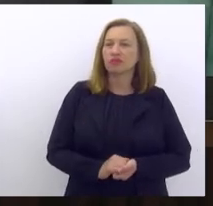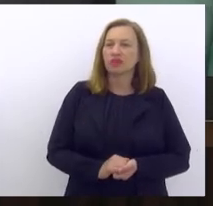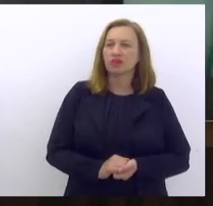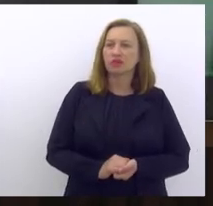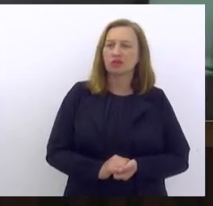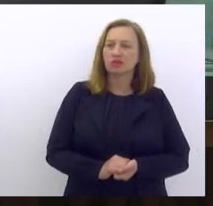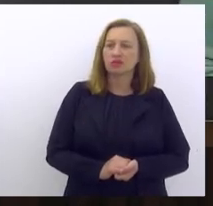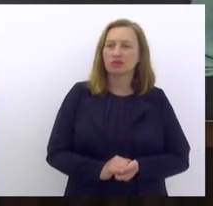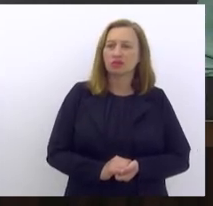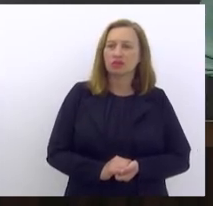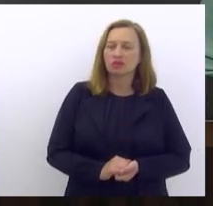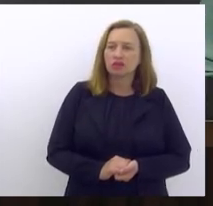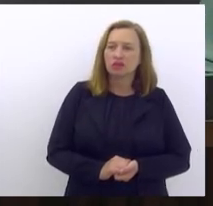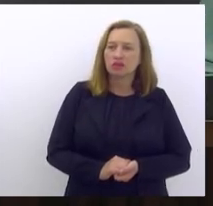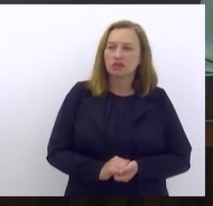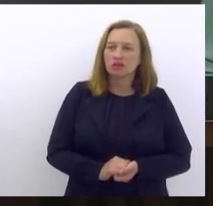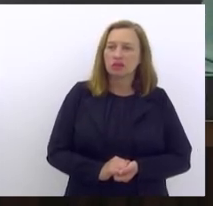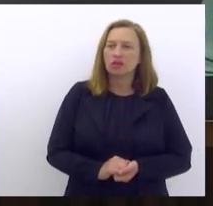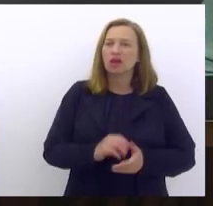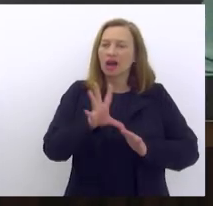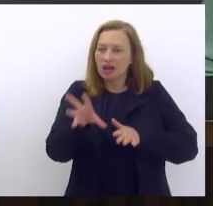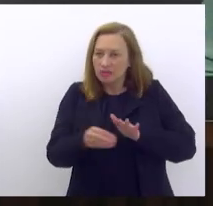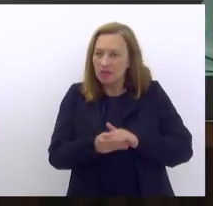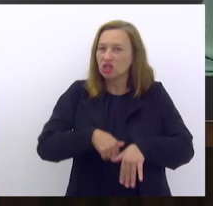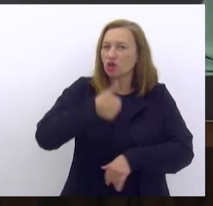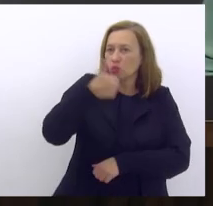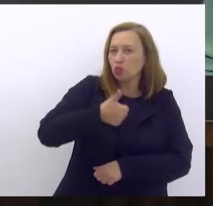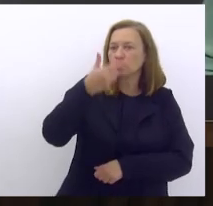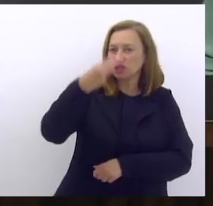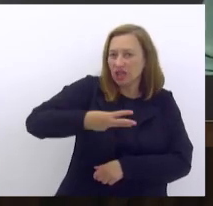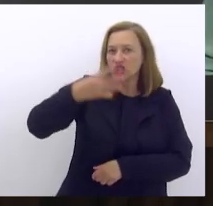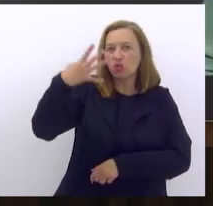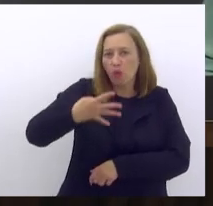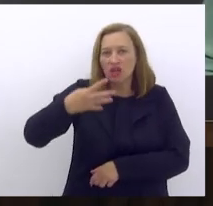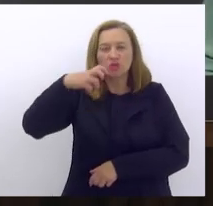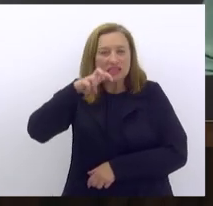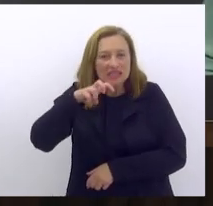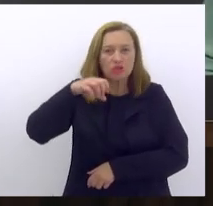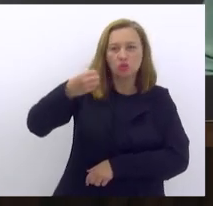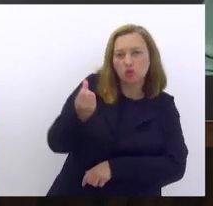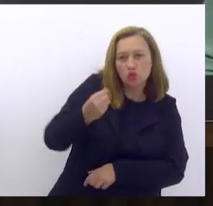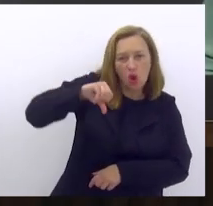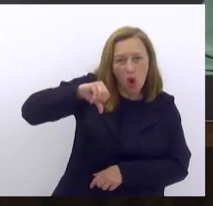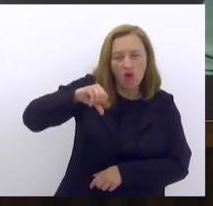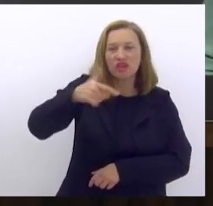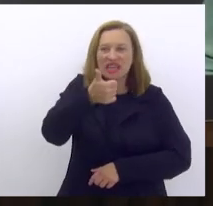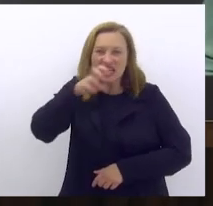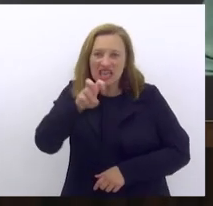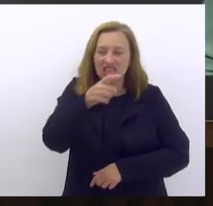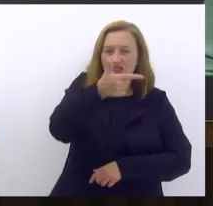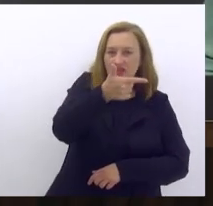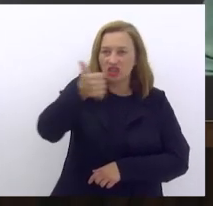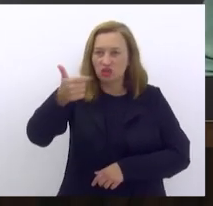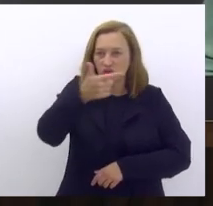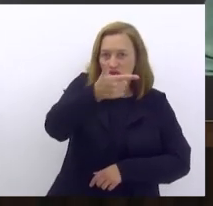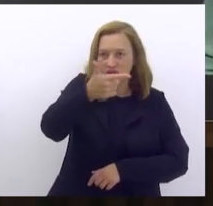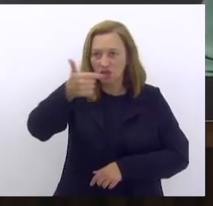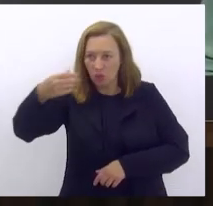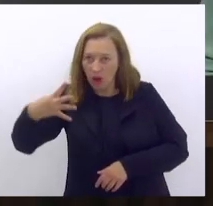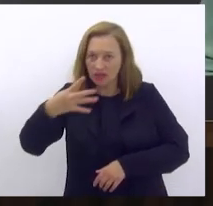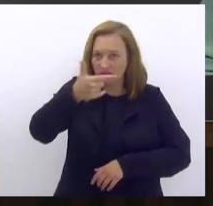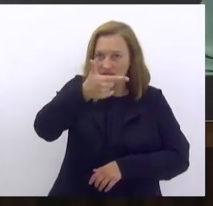com o número da emenda 1, 3, 4, 5, 9, 15, 22, 24,